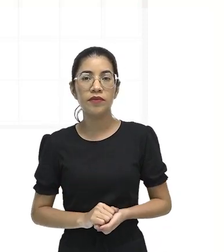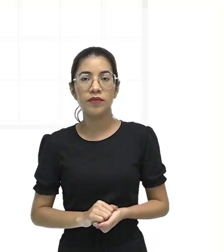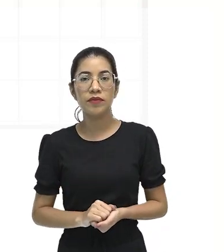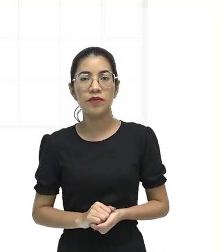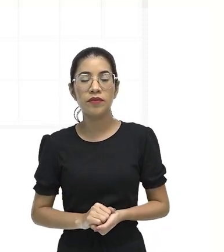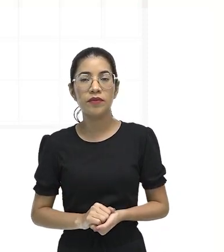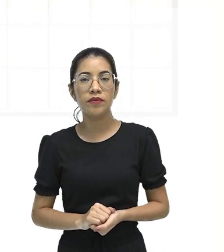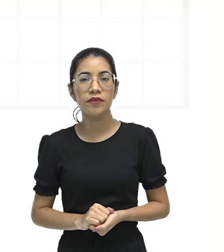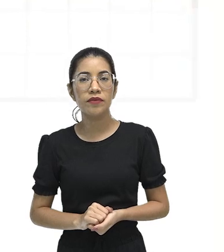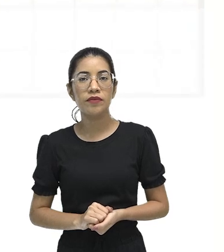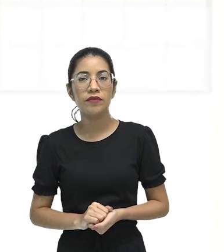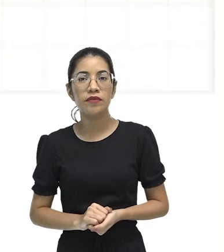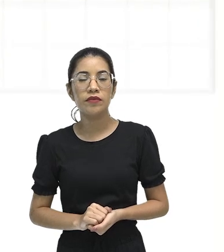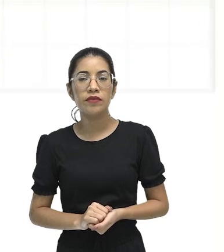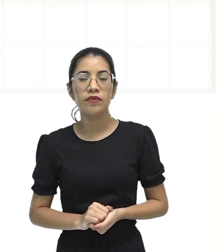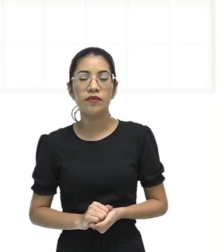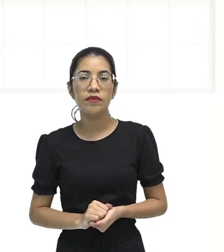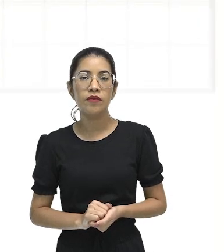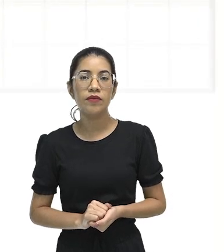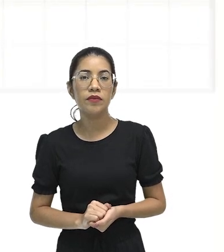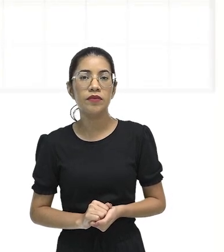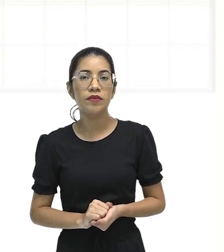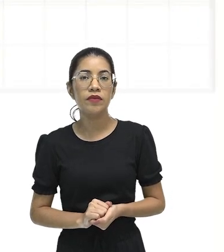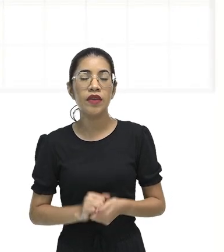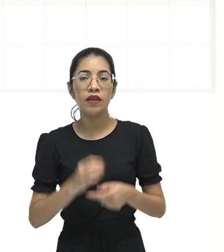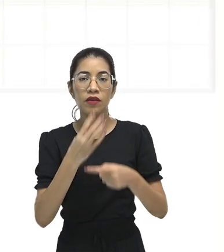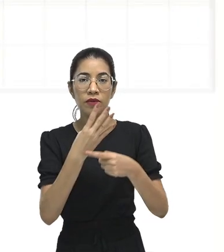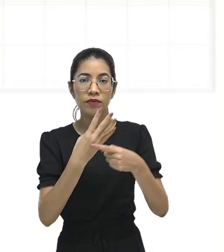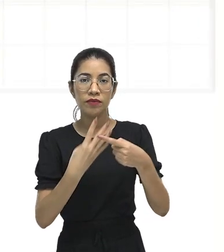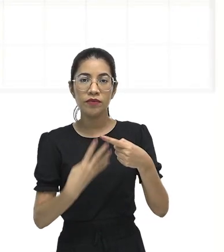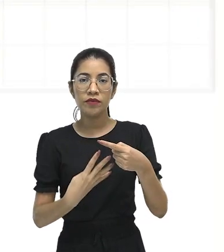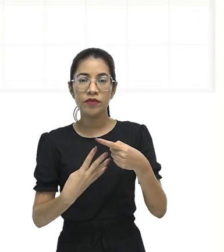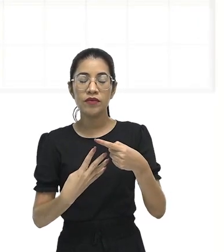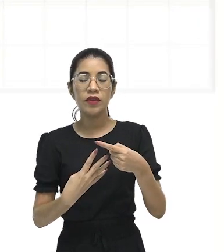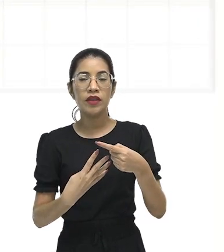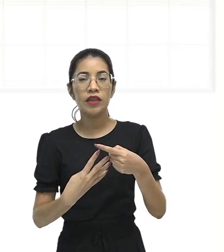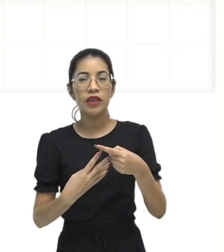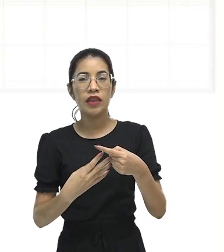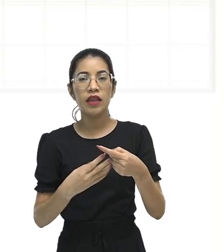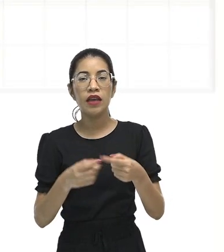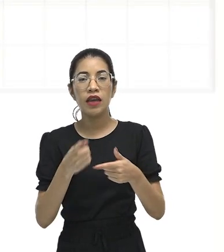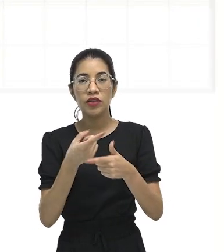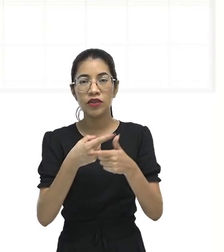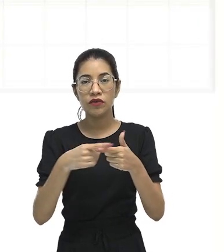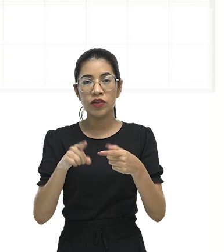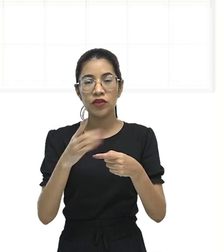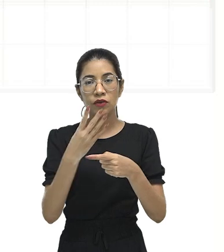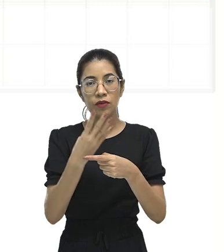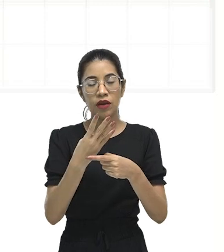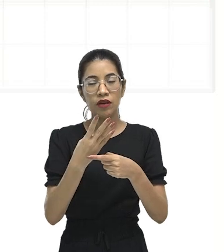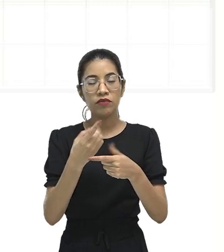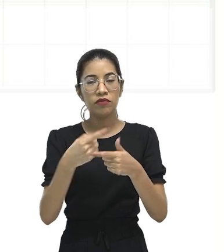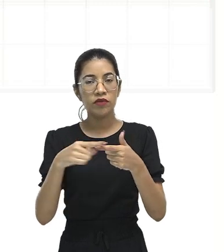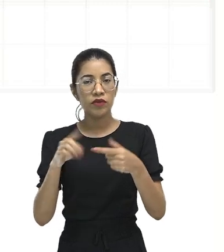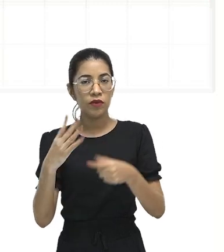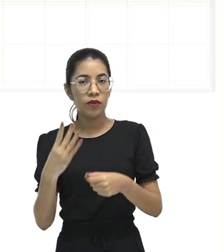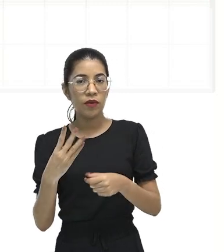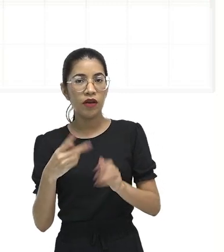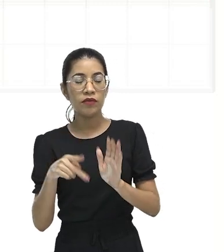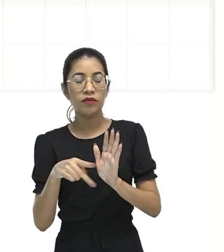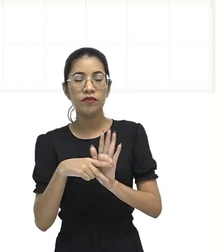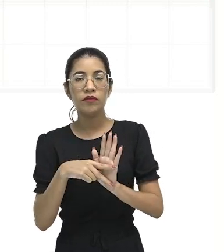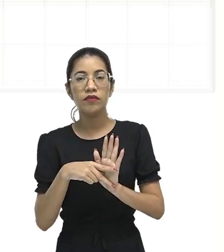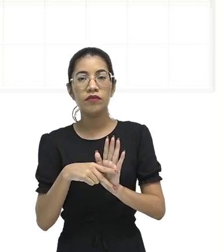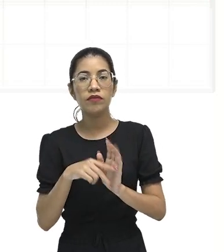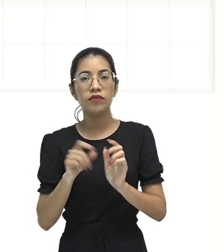4. E 4 sobre 4, quando a gente divide 4 por 4, o que sobra,